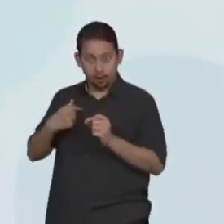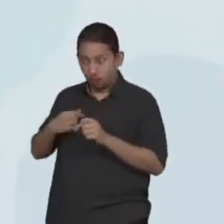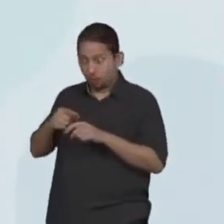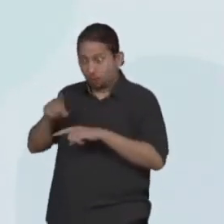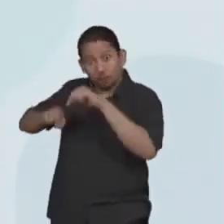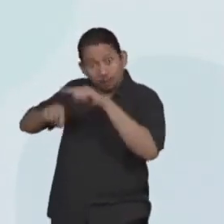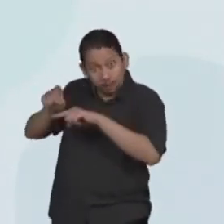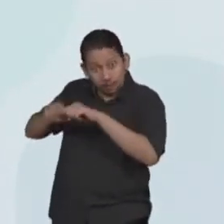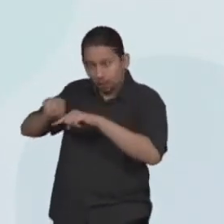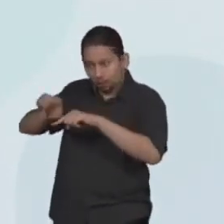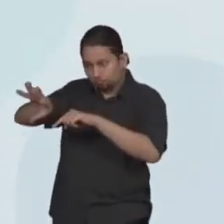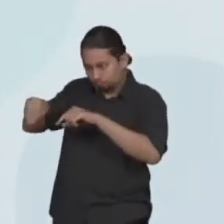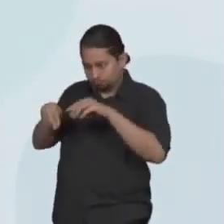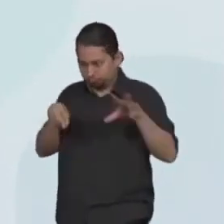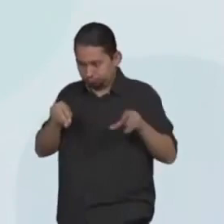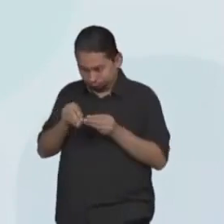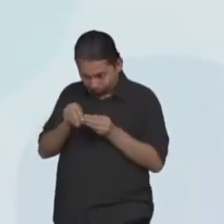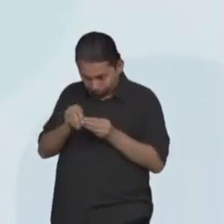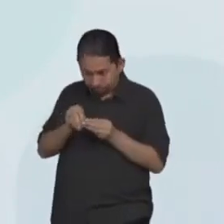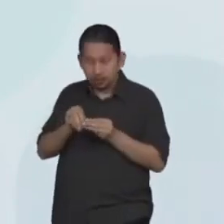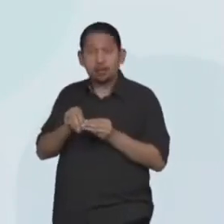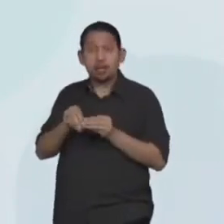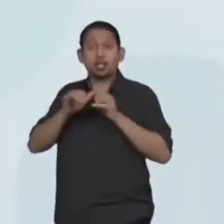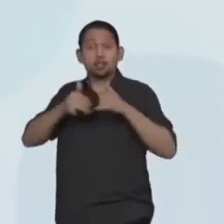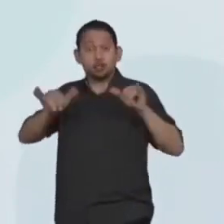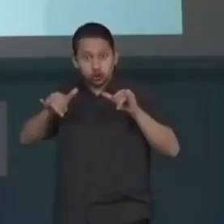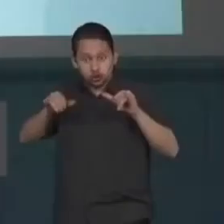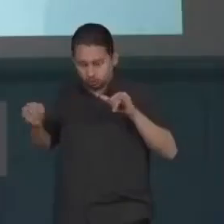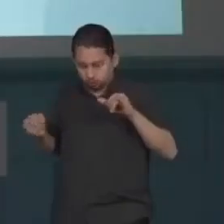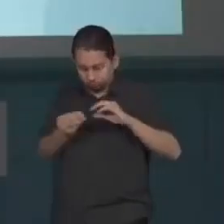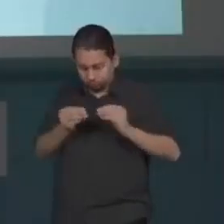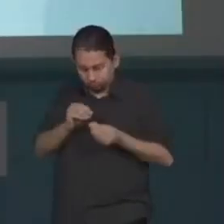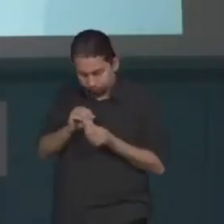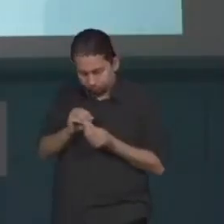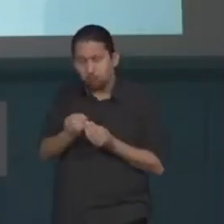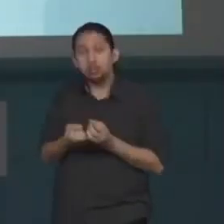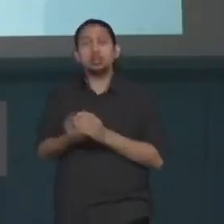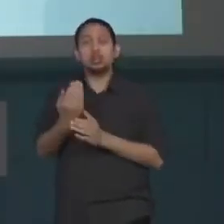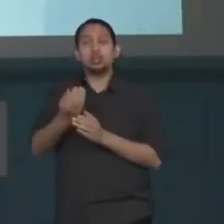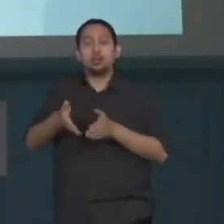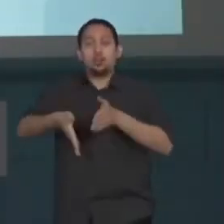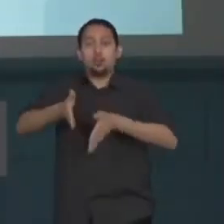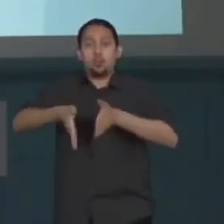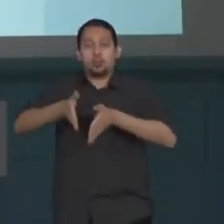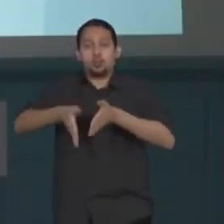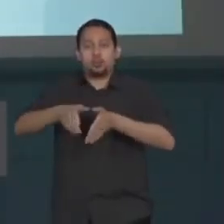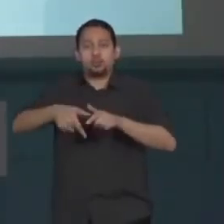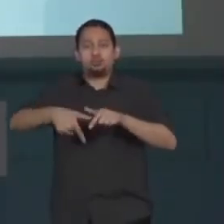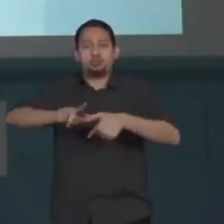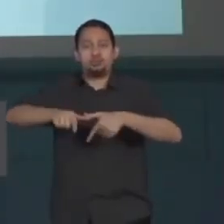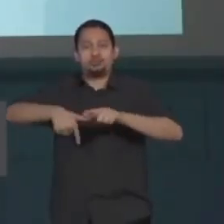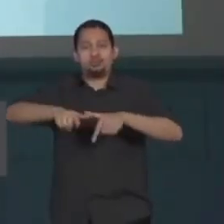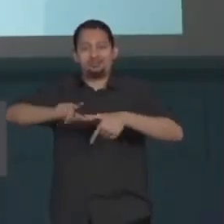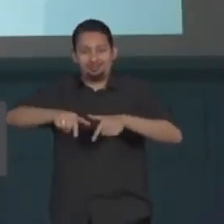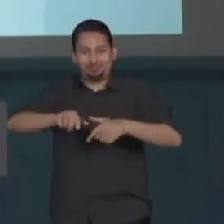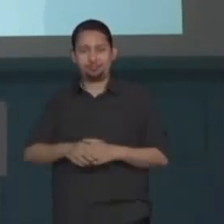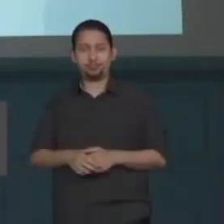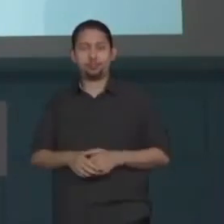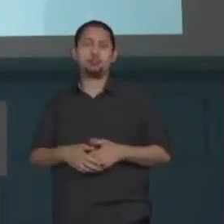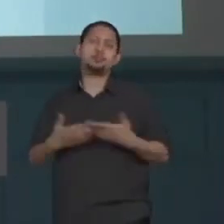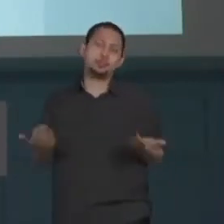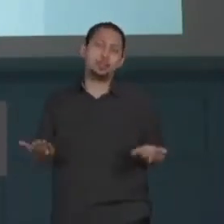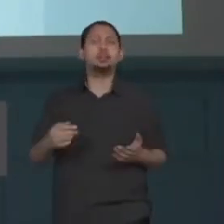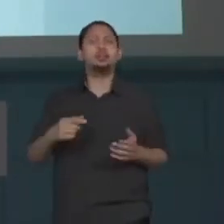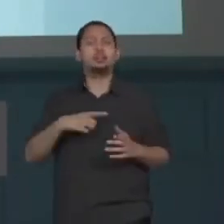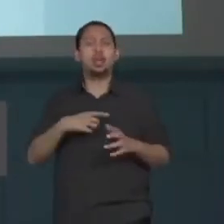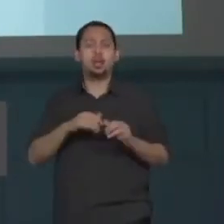usando eletricidade e materiais recicláveis. Pessoal, além disso, desse uso da eletricidade e